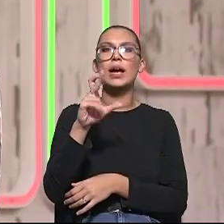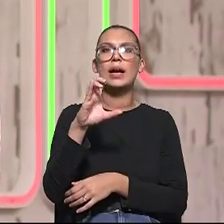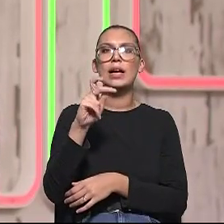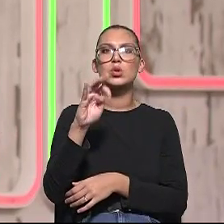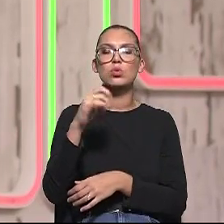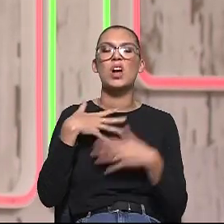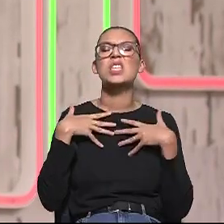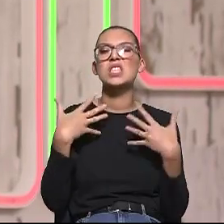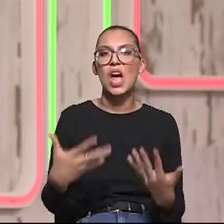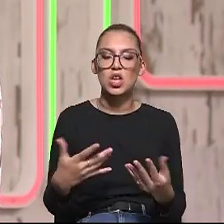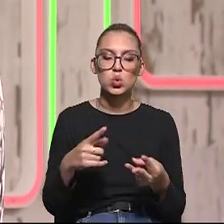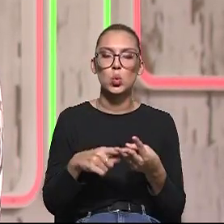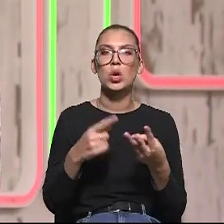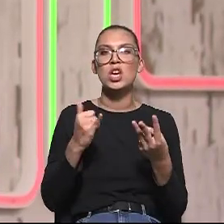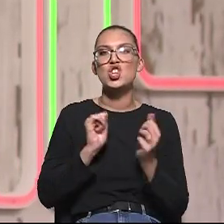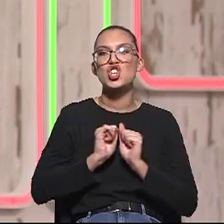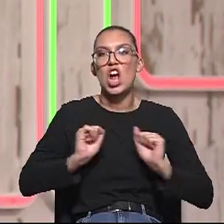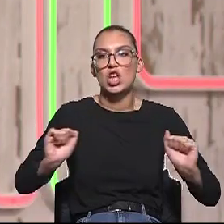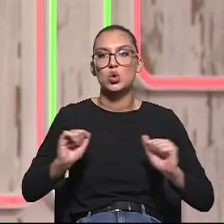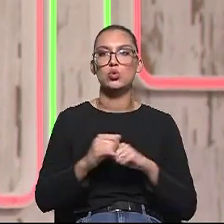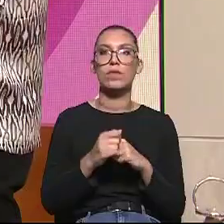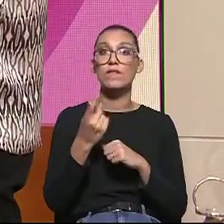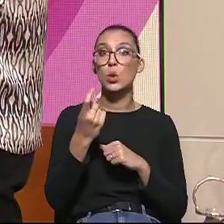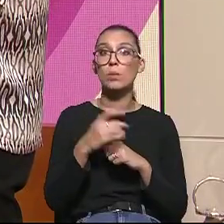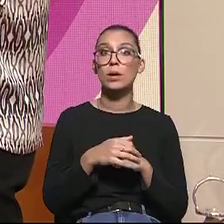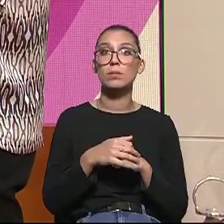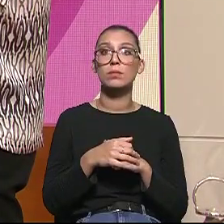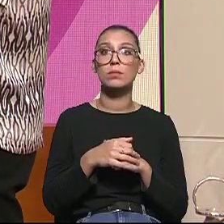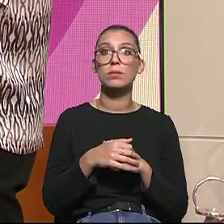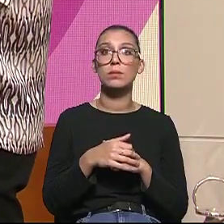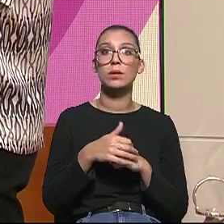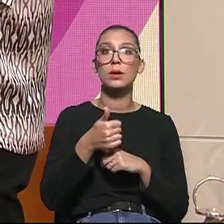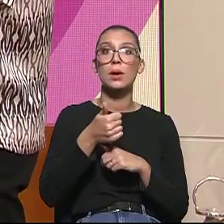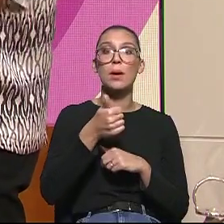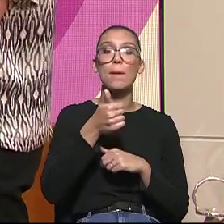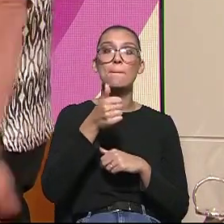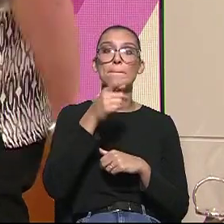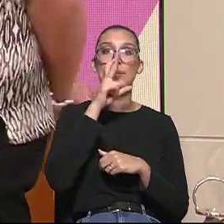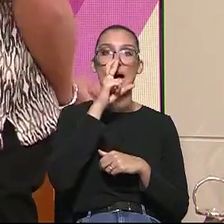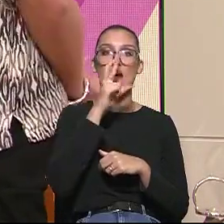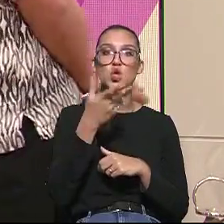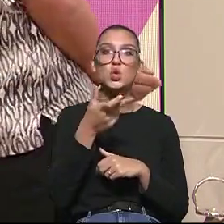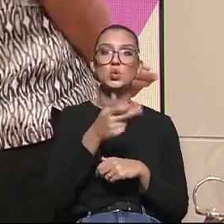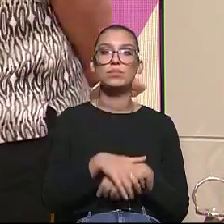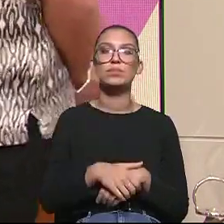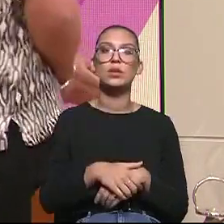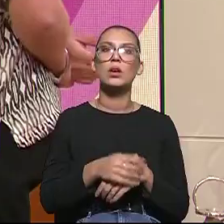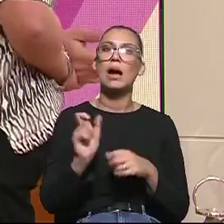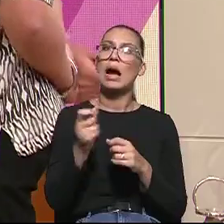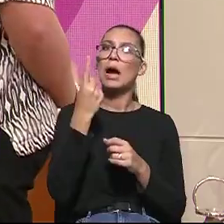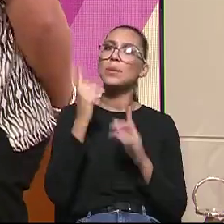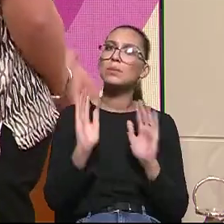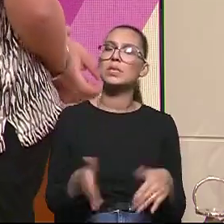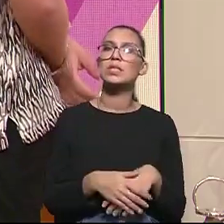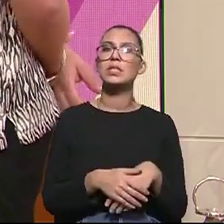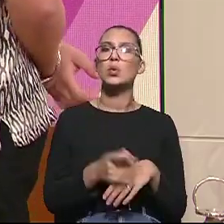cansaço, inchaço. Faltam. E bagaço. Tem que ser mais rápido, está sempre por um triz para